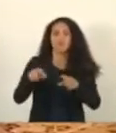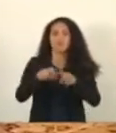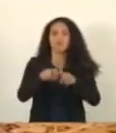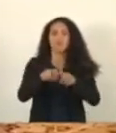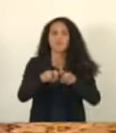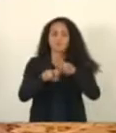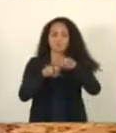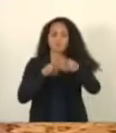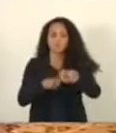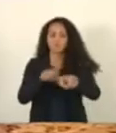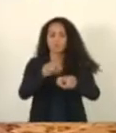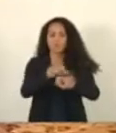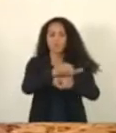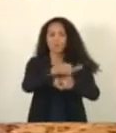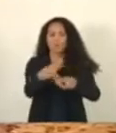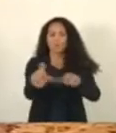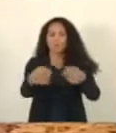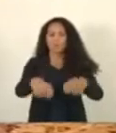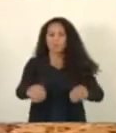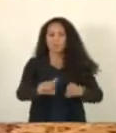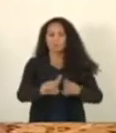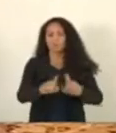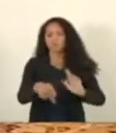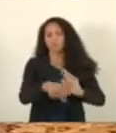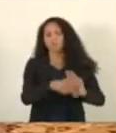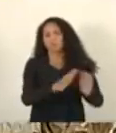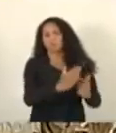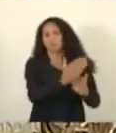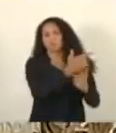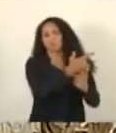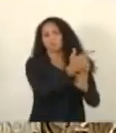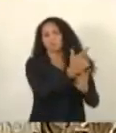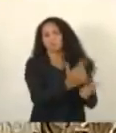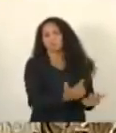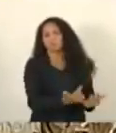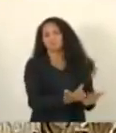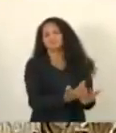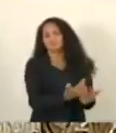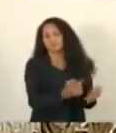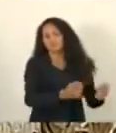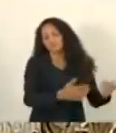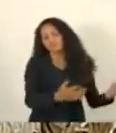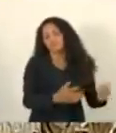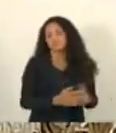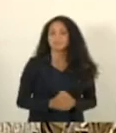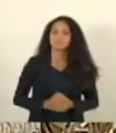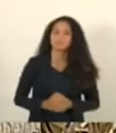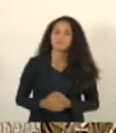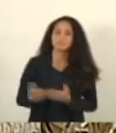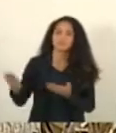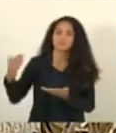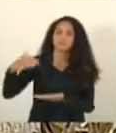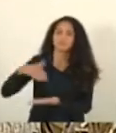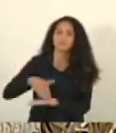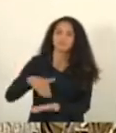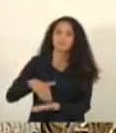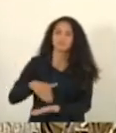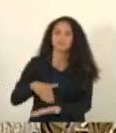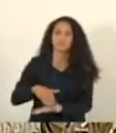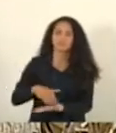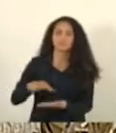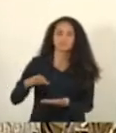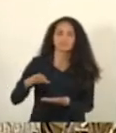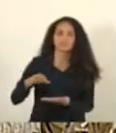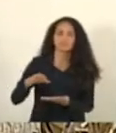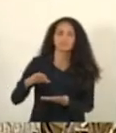sem motorista, só através do Elon Musk. Obrigado, presidente. Com a palavra, o último orador,